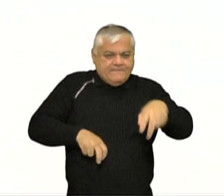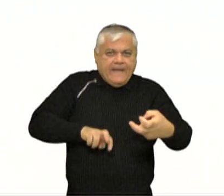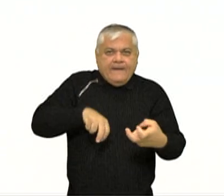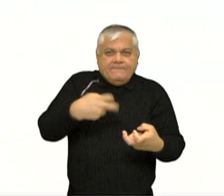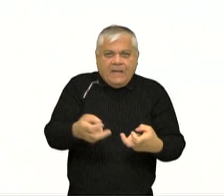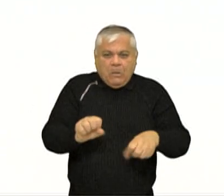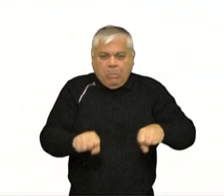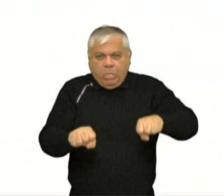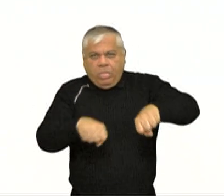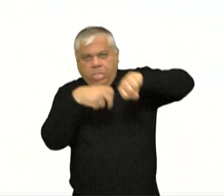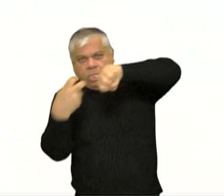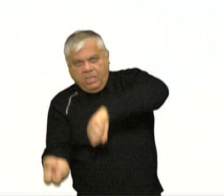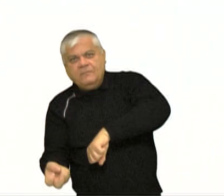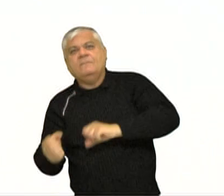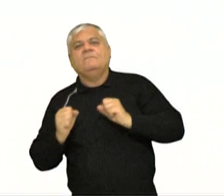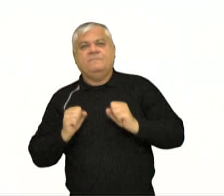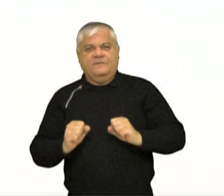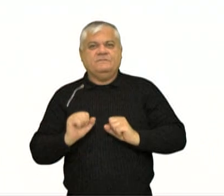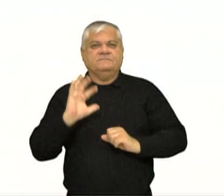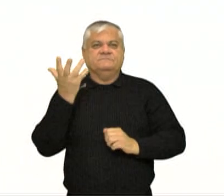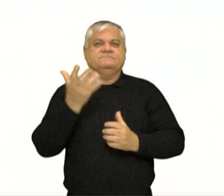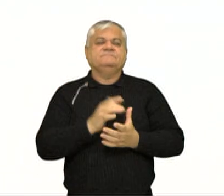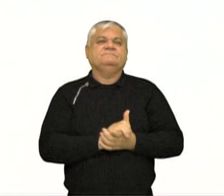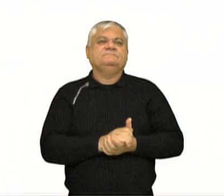acontecer, são bem frequentes, tá bom?